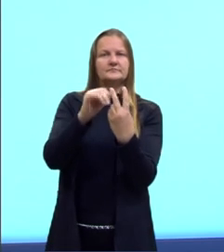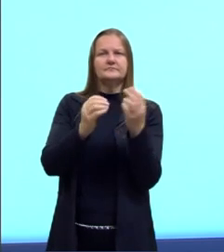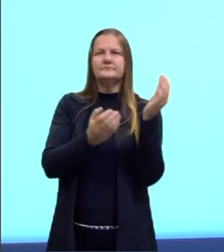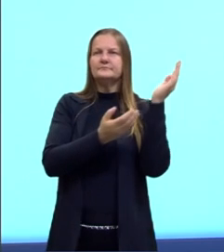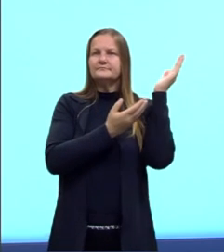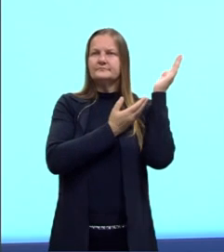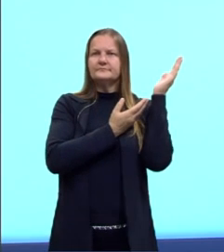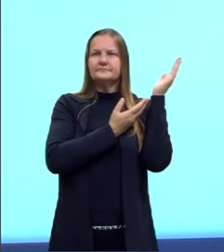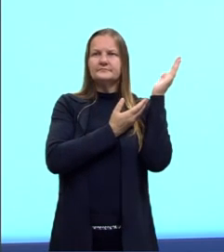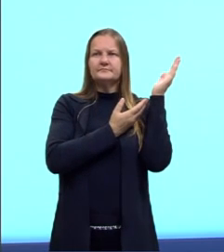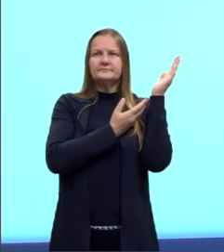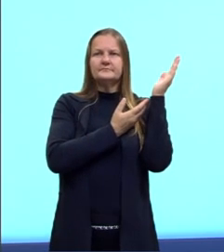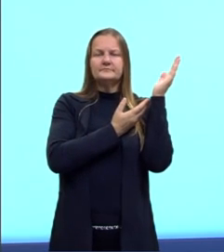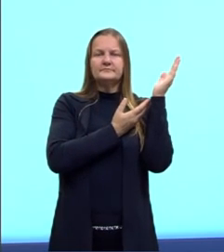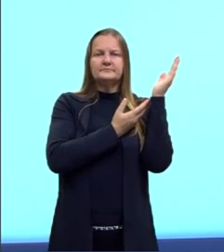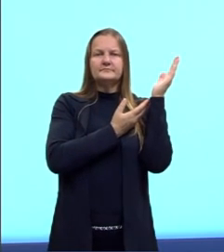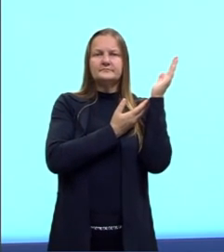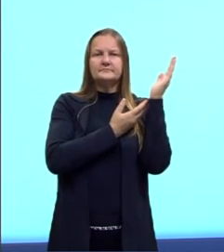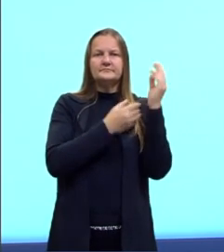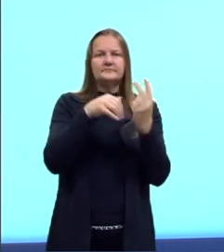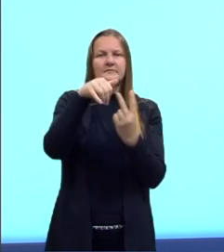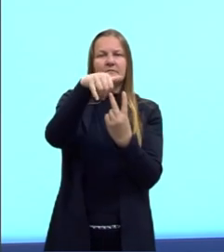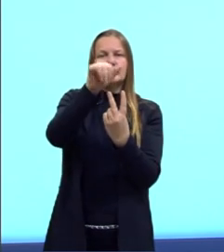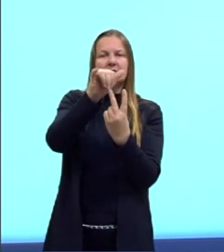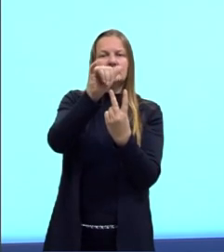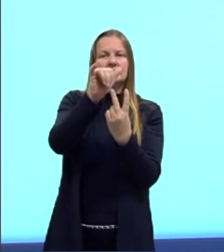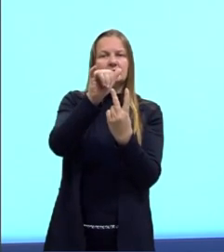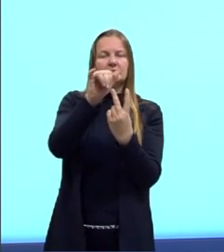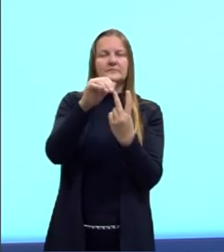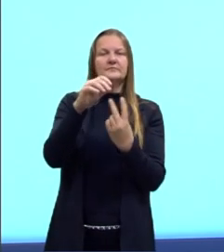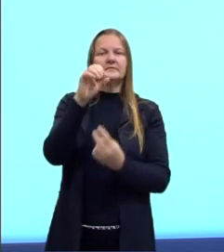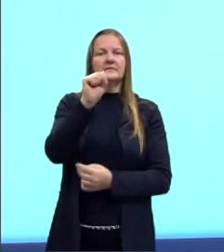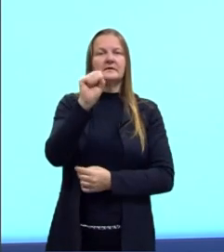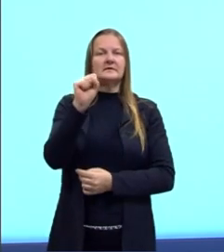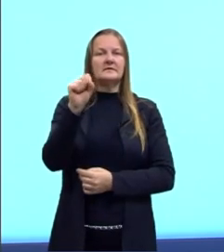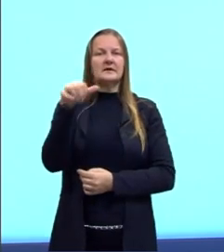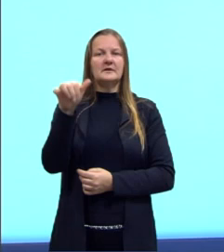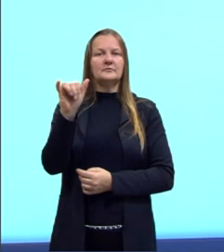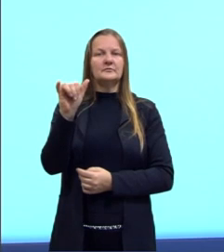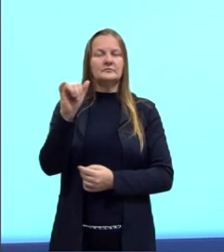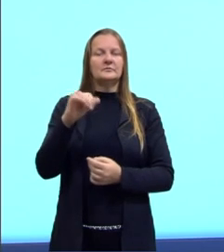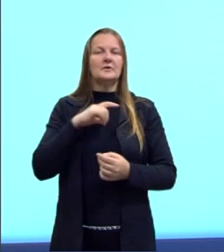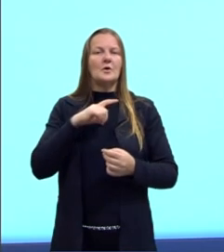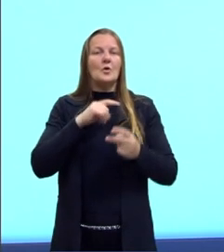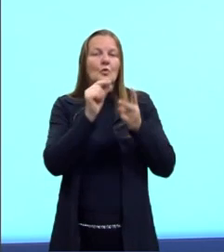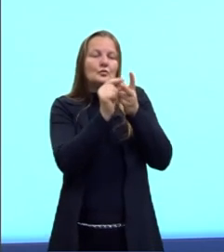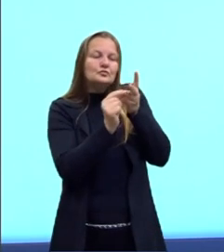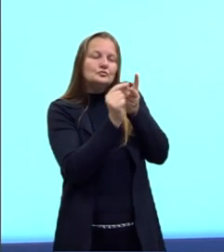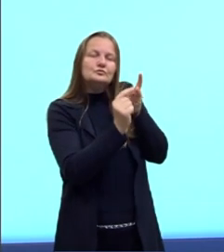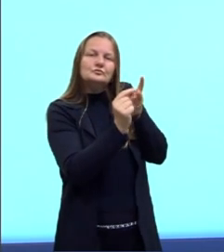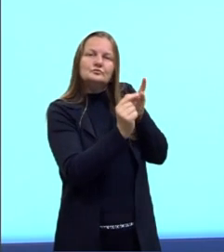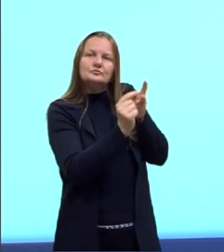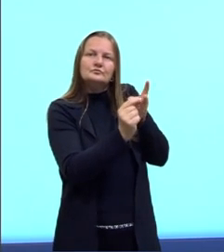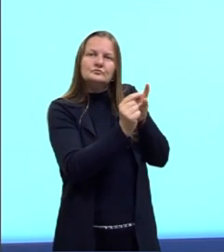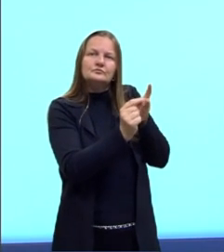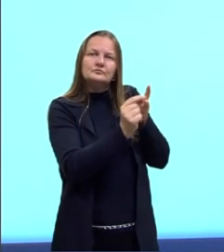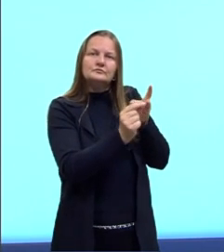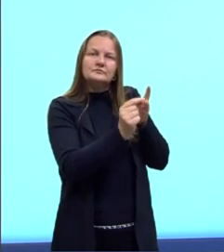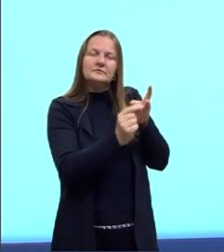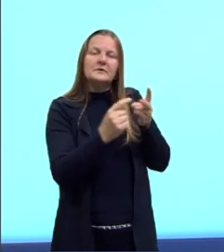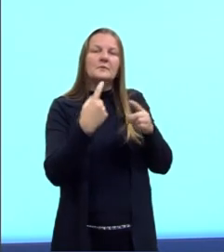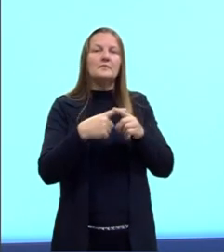Y vai ter um gene chamado sry tá então esse Gene